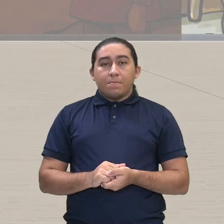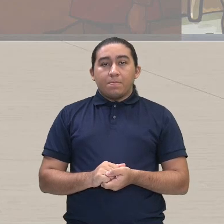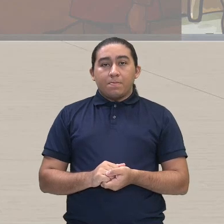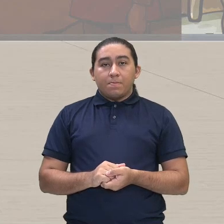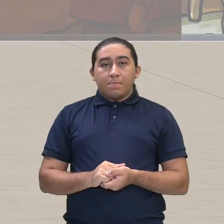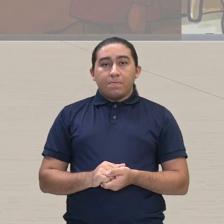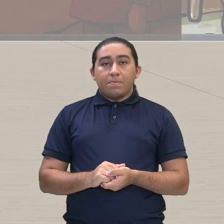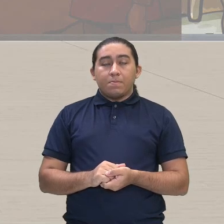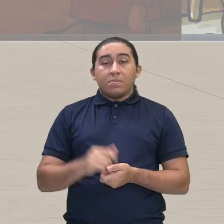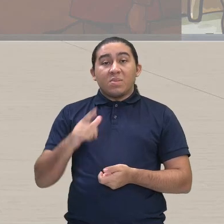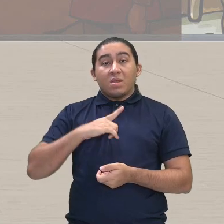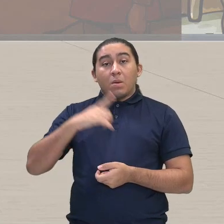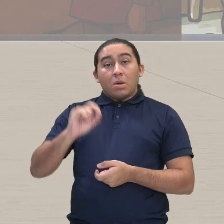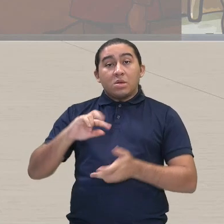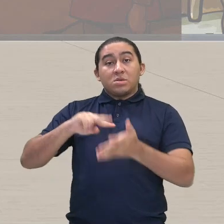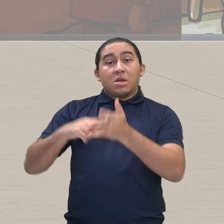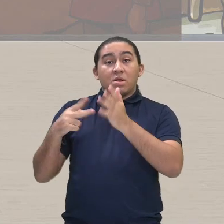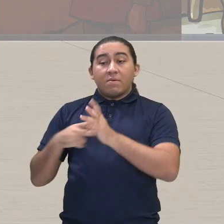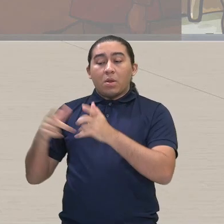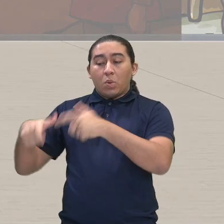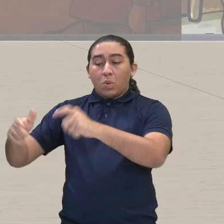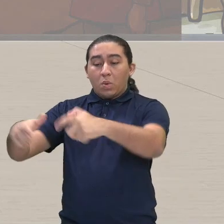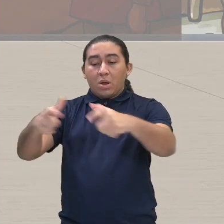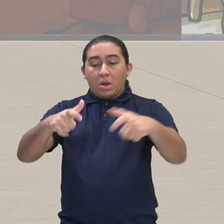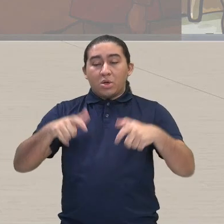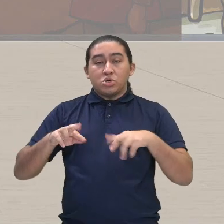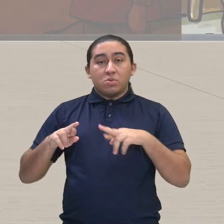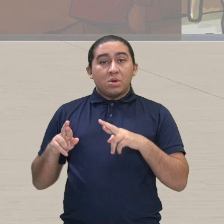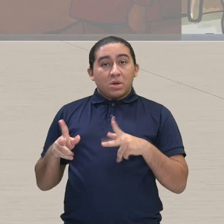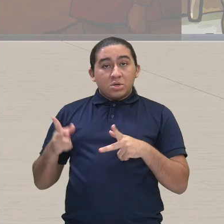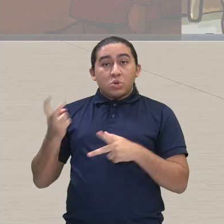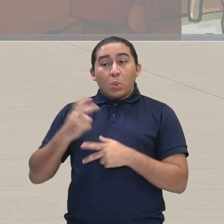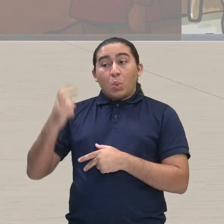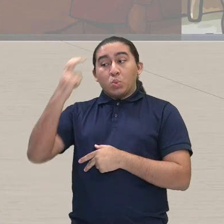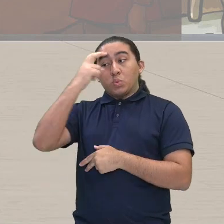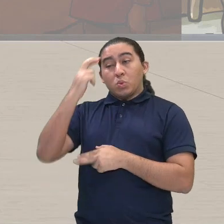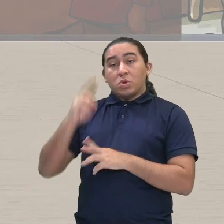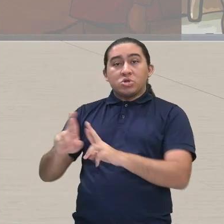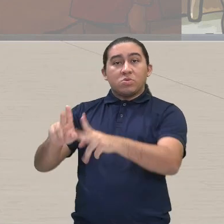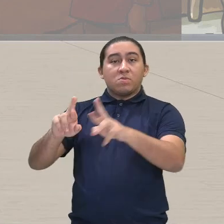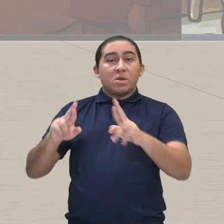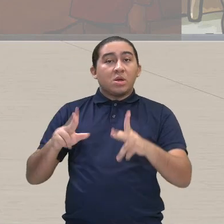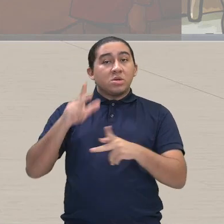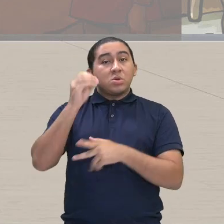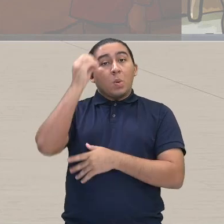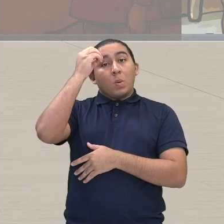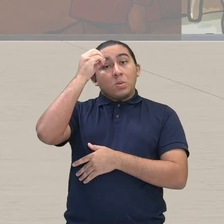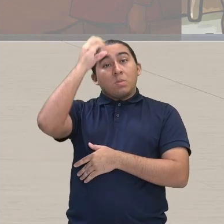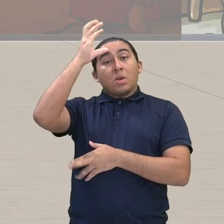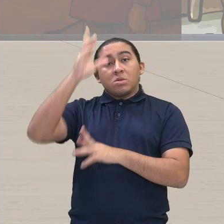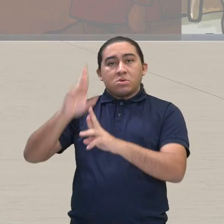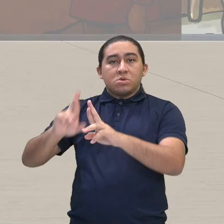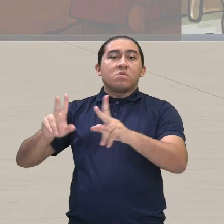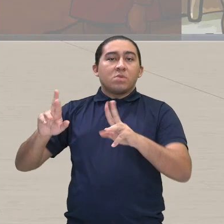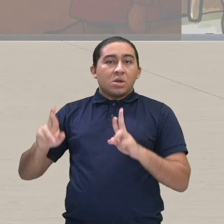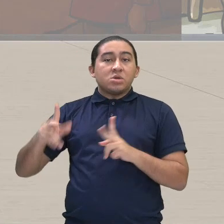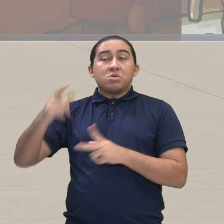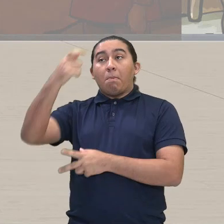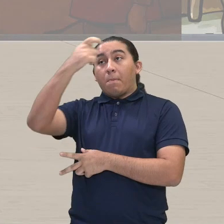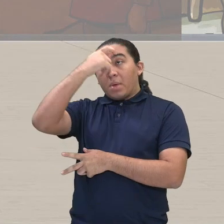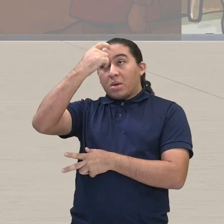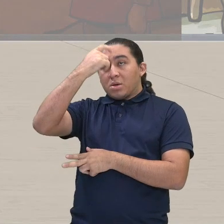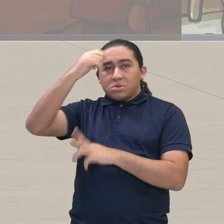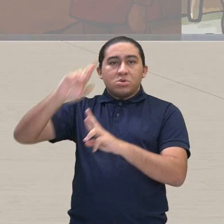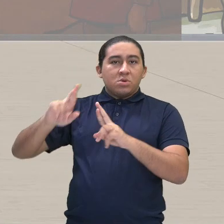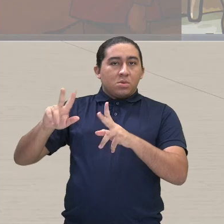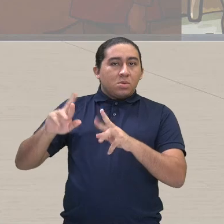diferentes, de culturas diferentes, com pensamento diferente, com conhecimentos diferentes, modo de pensar diferente, estavam ali interagindo umas com as outras.